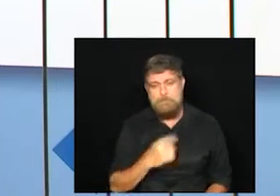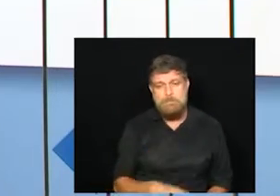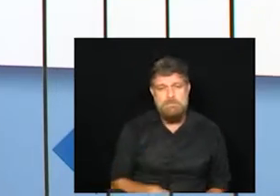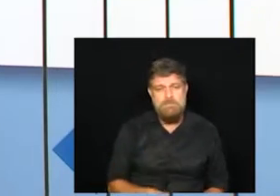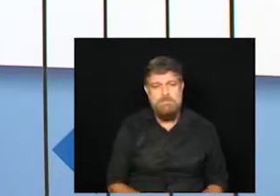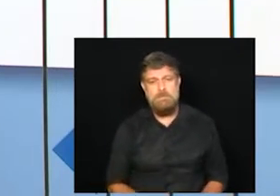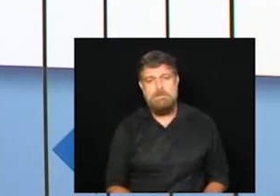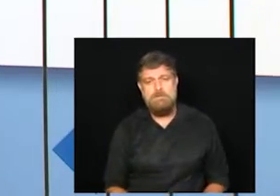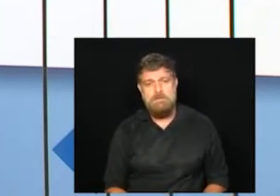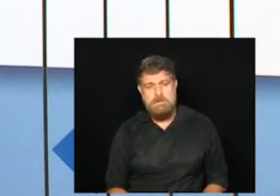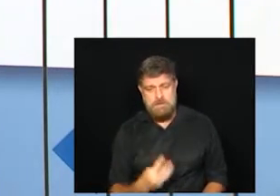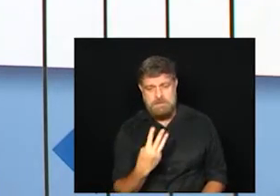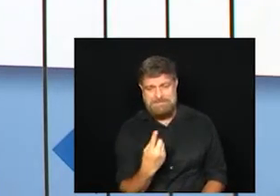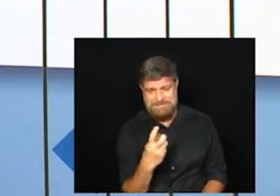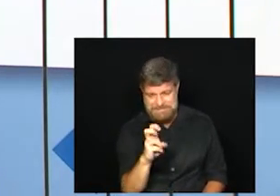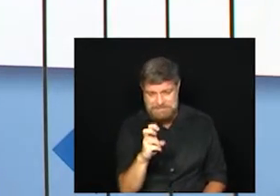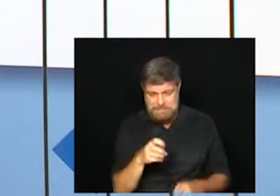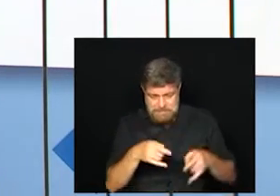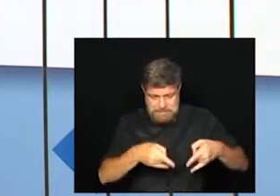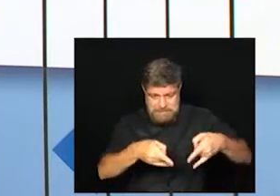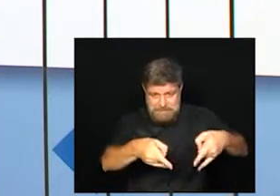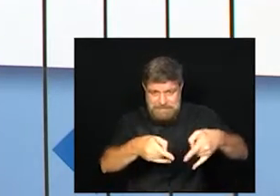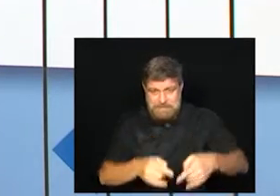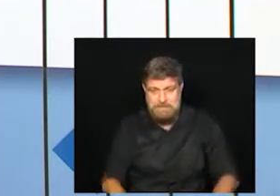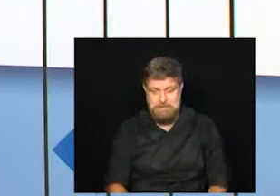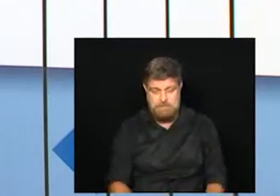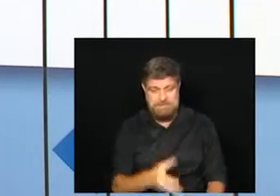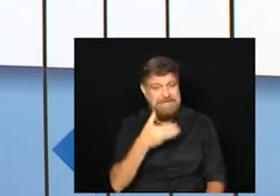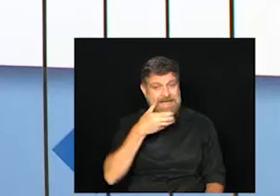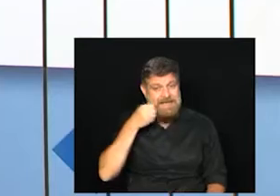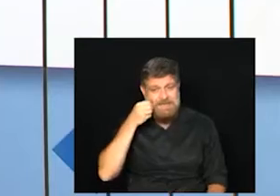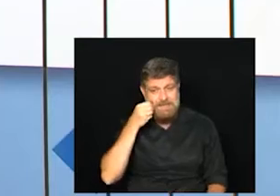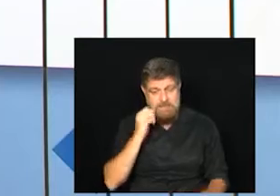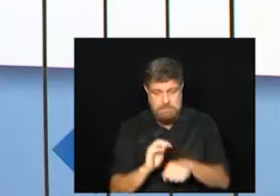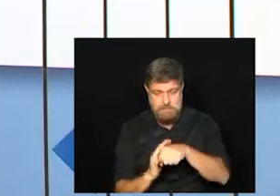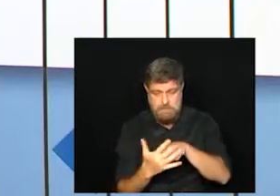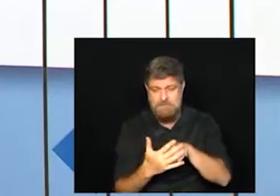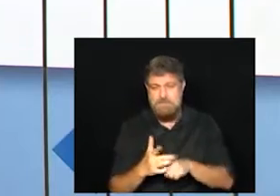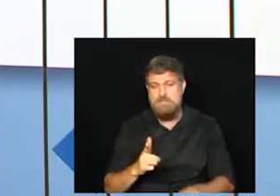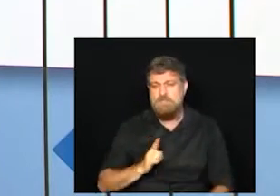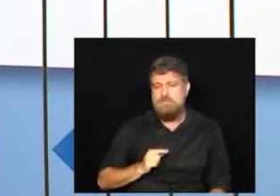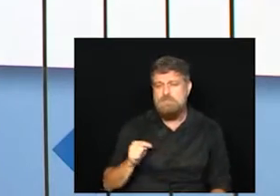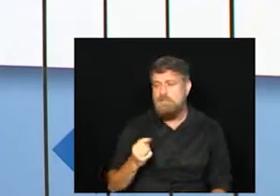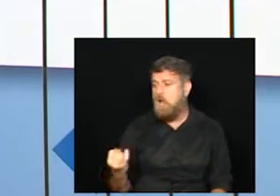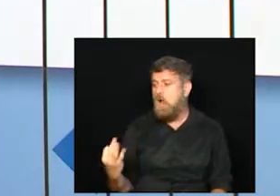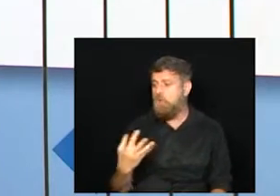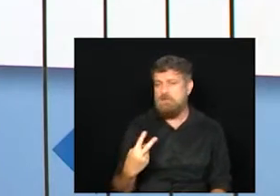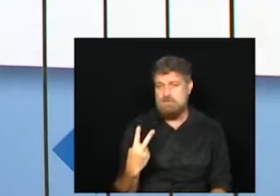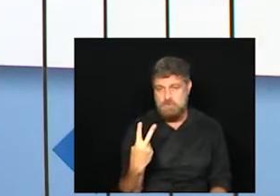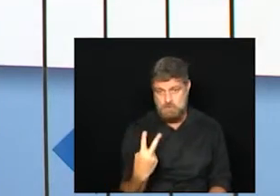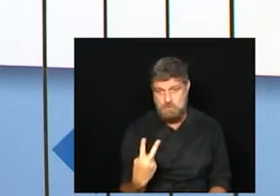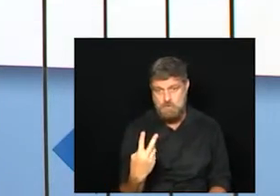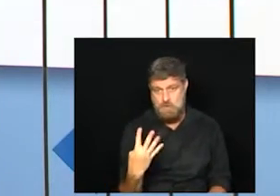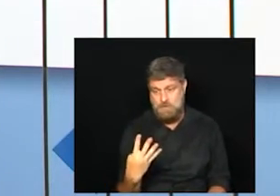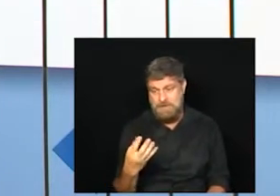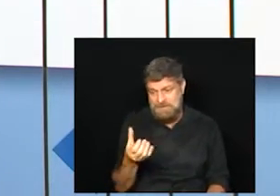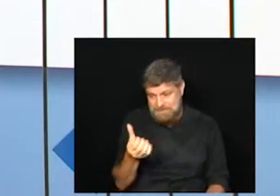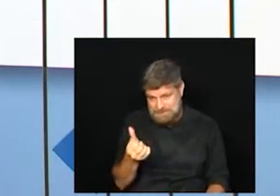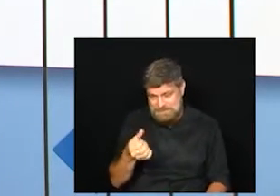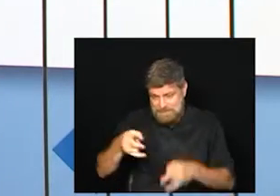Dos 315 leitos de UTI exclusivos, nós tínhamos aí